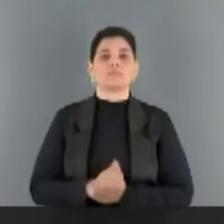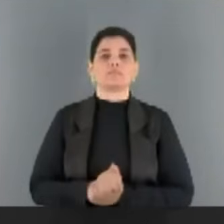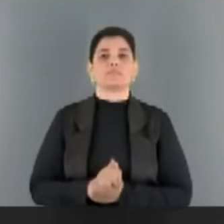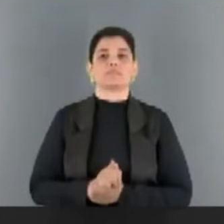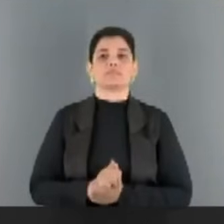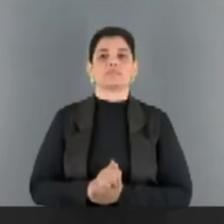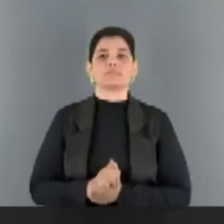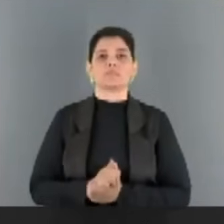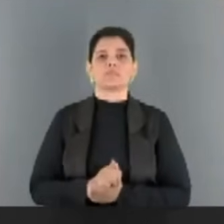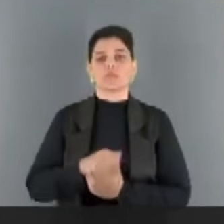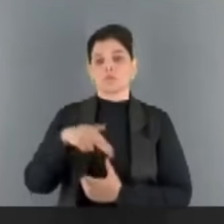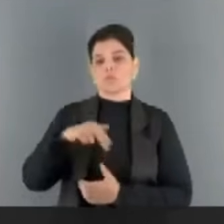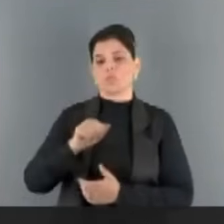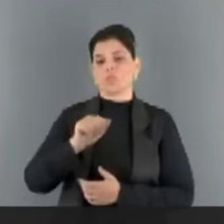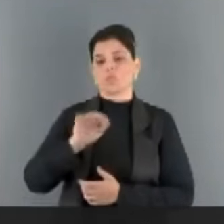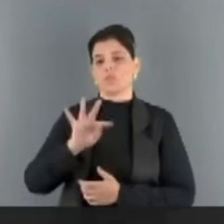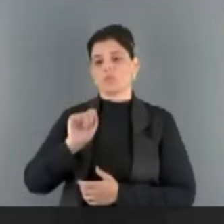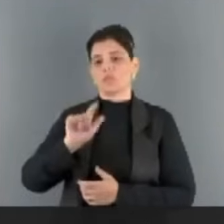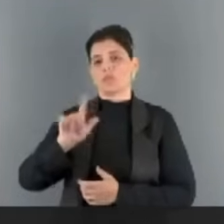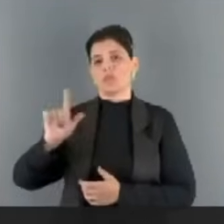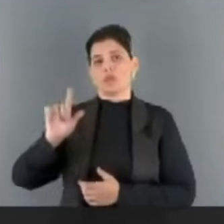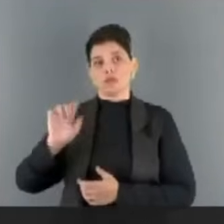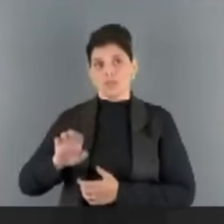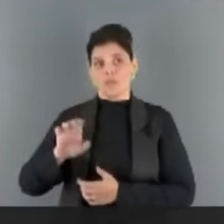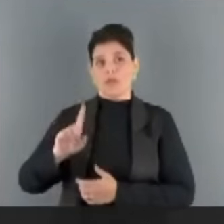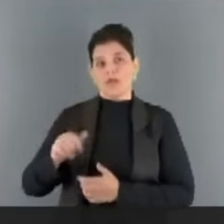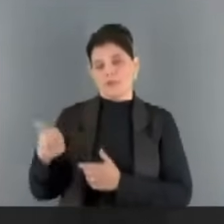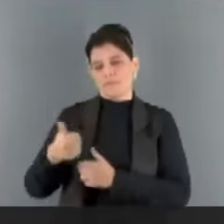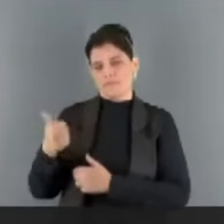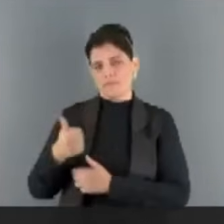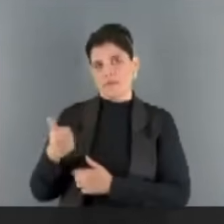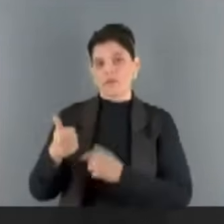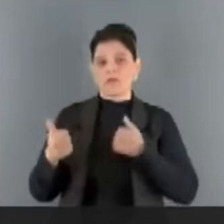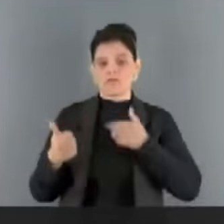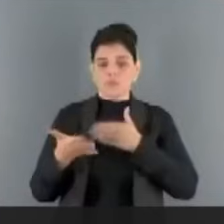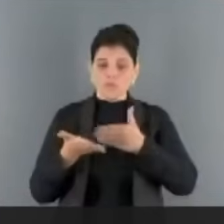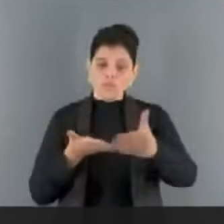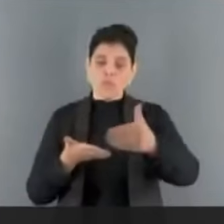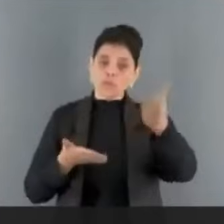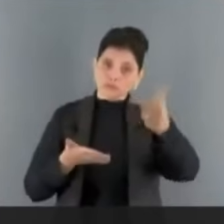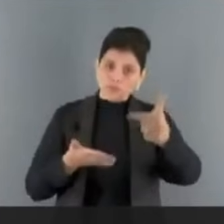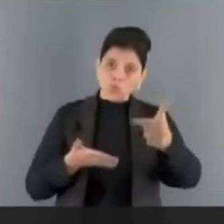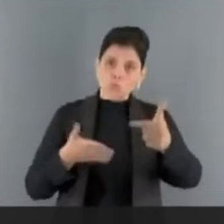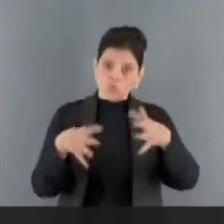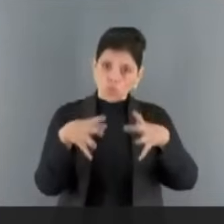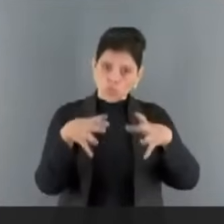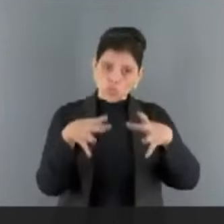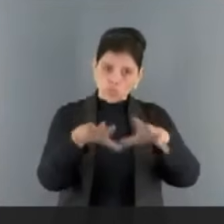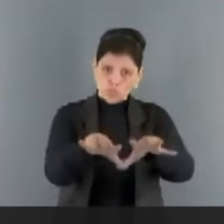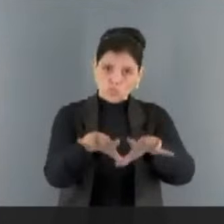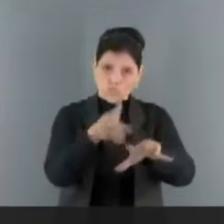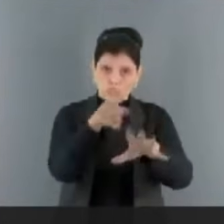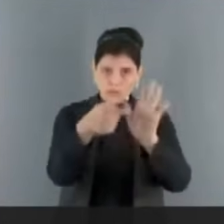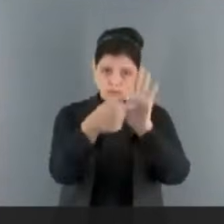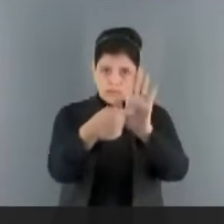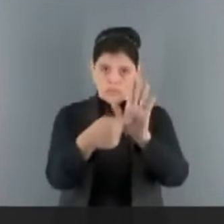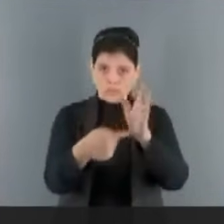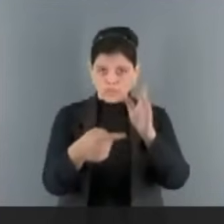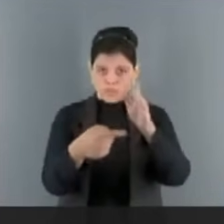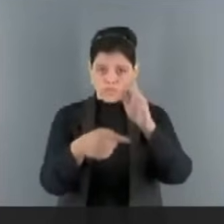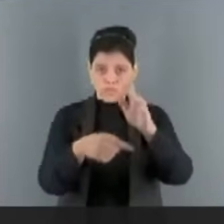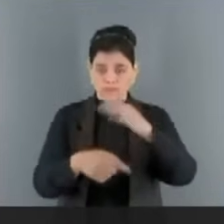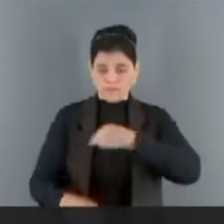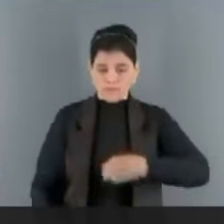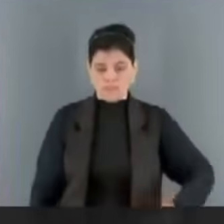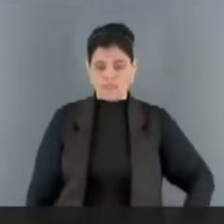do Natal, que na verdade foi a primeira parte do vídeo, eu vou começar na segunda parte, que é exatamente quando o senhor aparece no vídeo, ministro. O